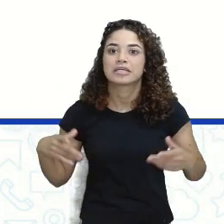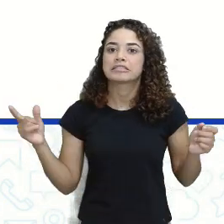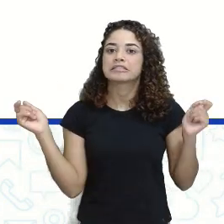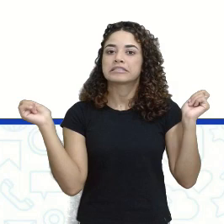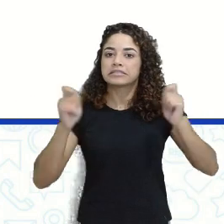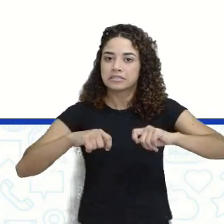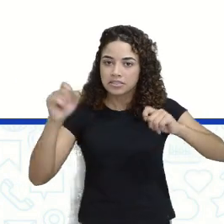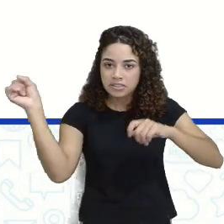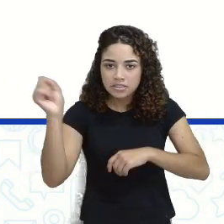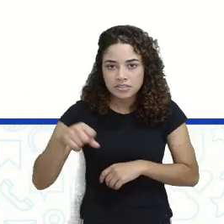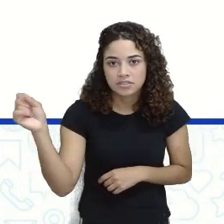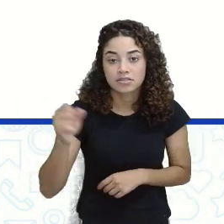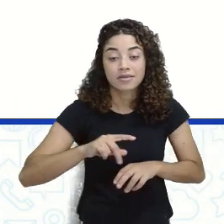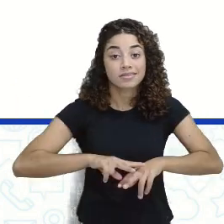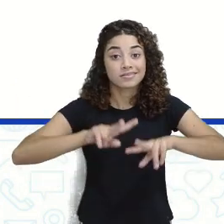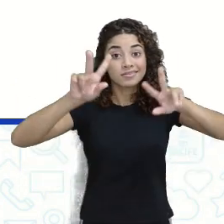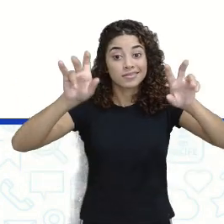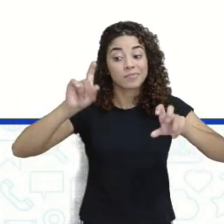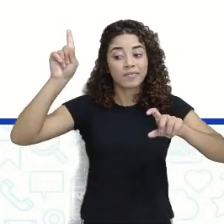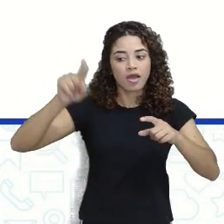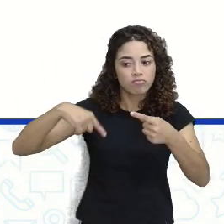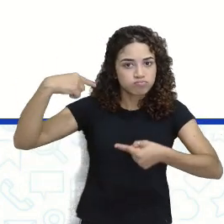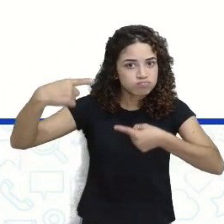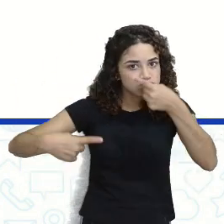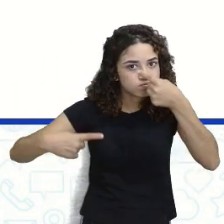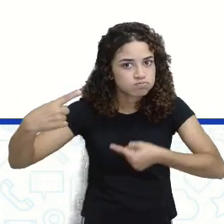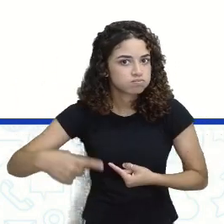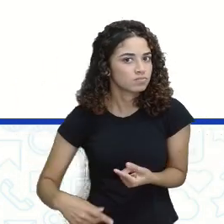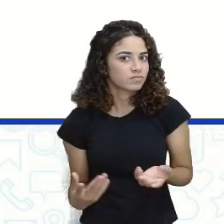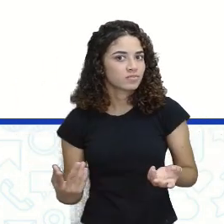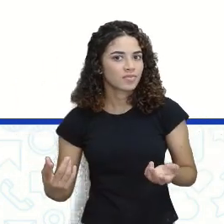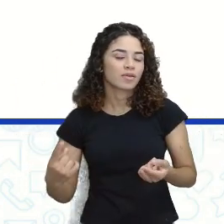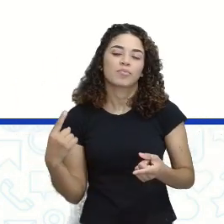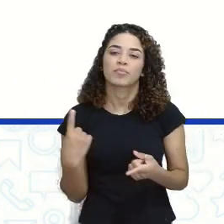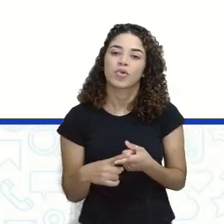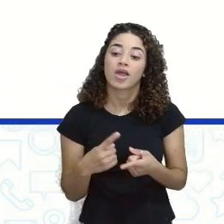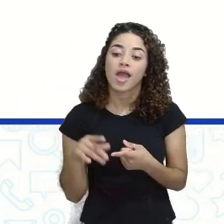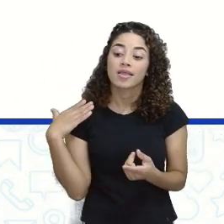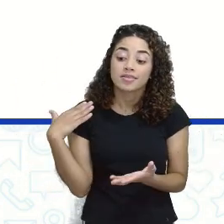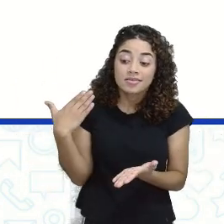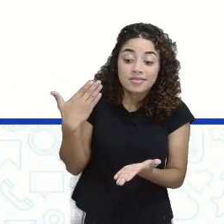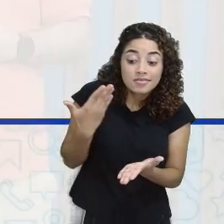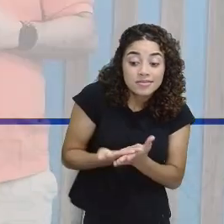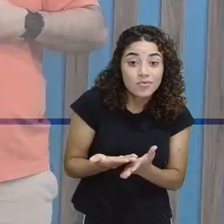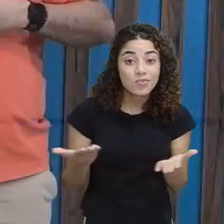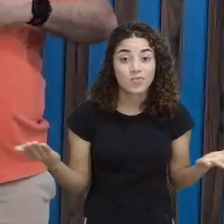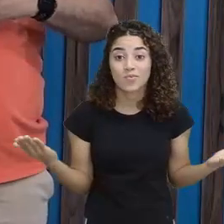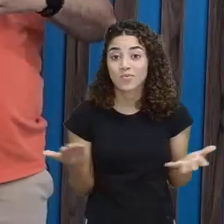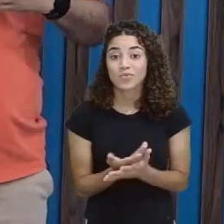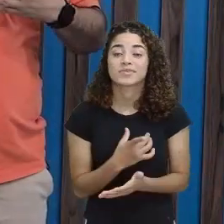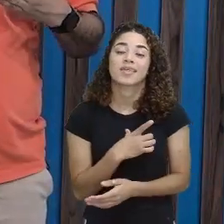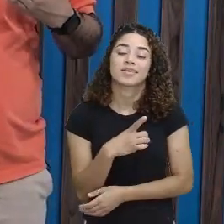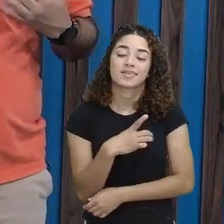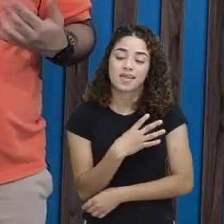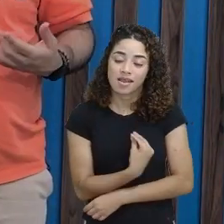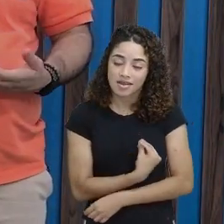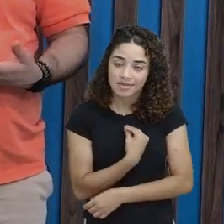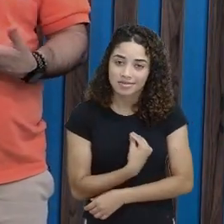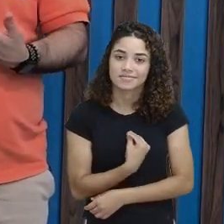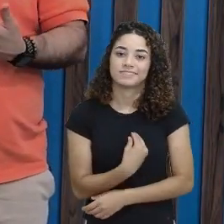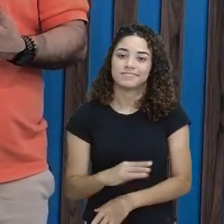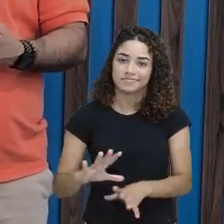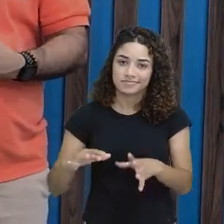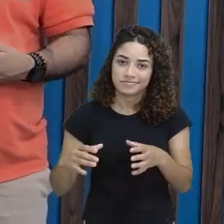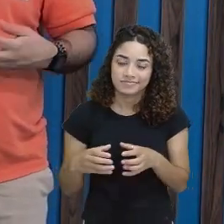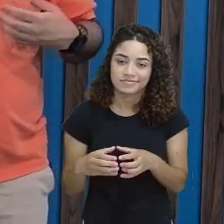esse tema é polêmico, né, porque até hoje ainda existem grupos